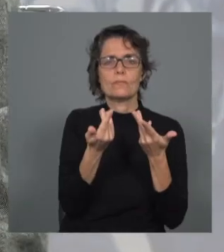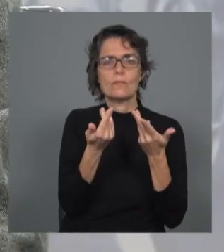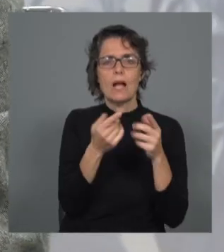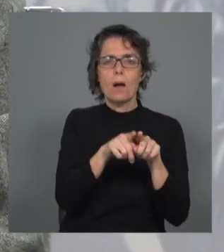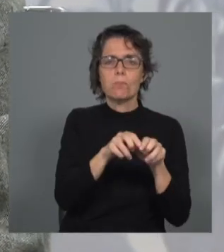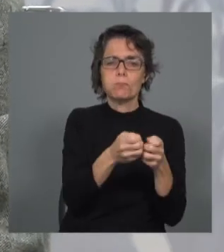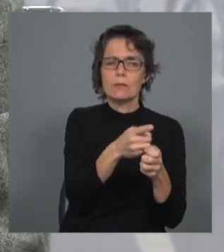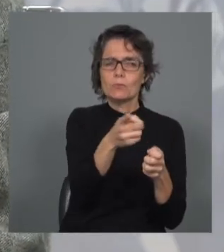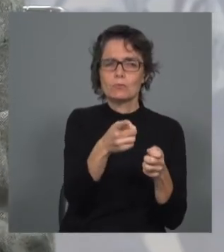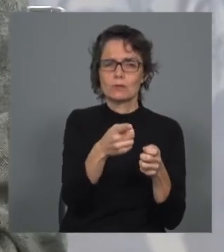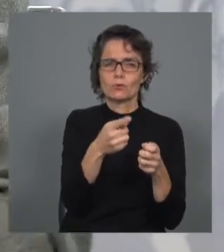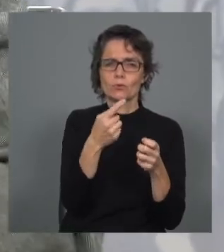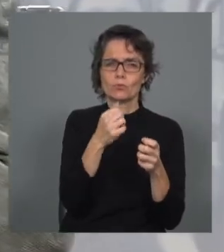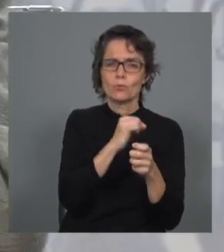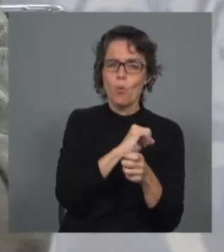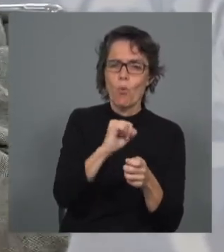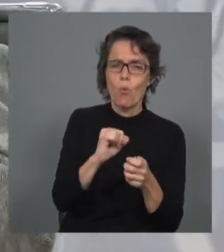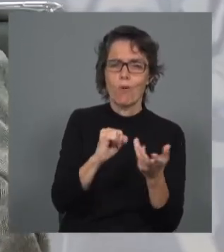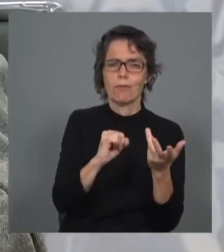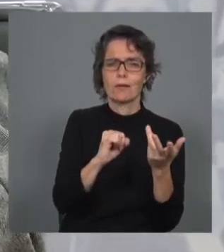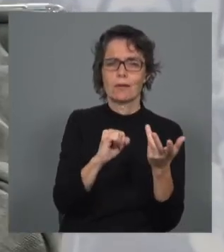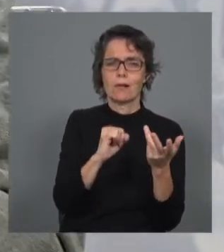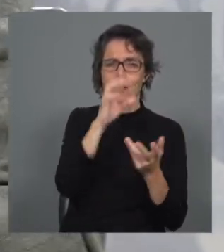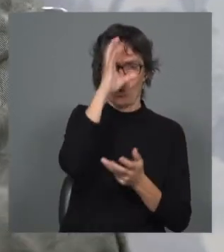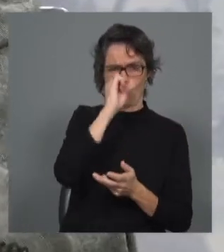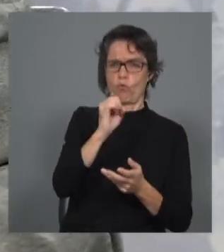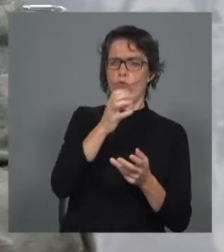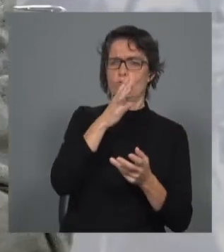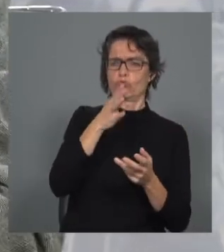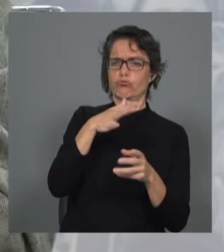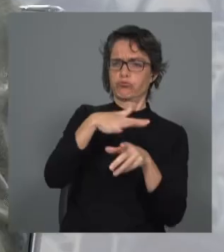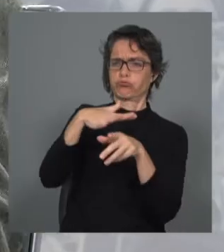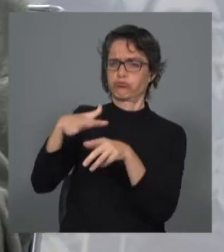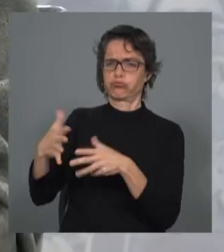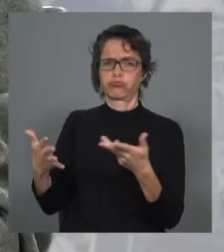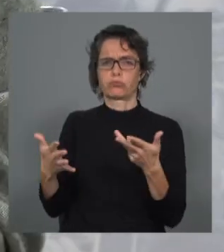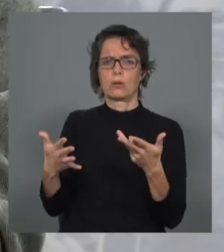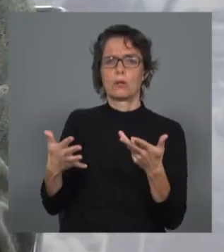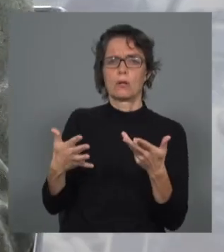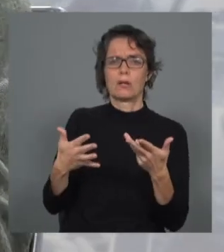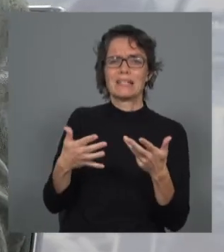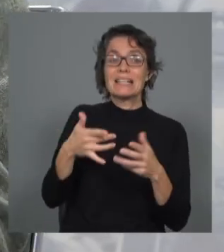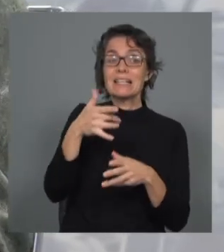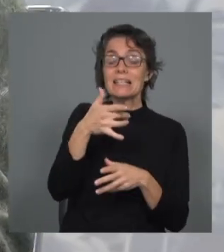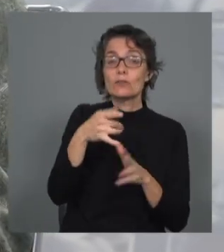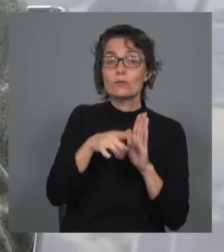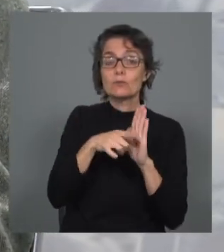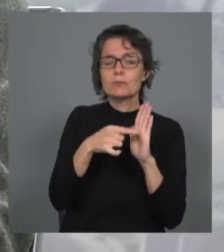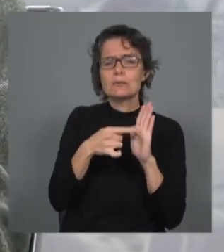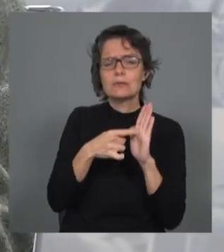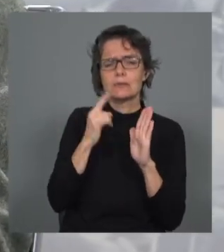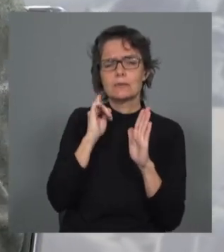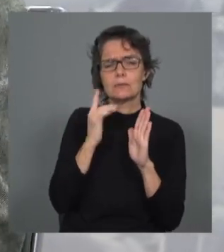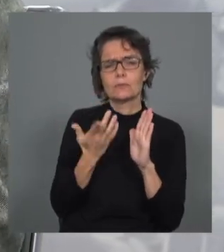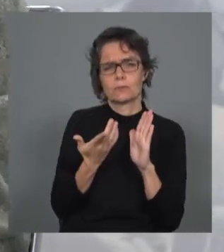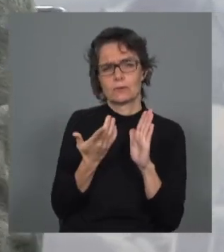partidos que protestaram que o Governo estava a influenciar, que o Governo estava... E esta foi uma medida muito útil